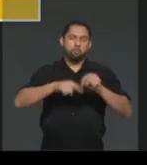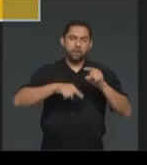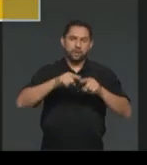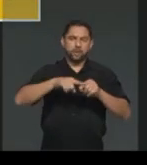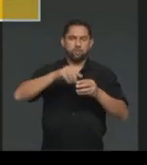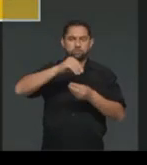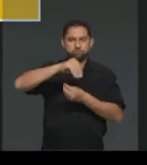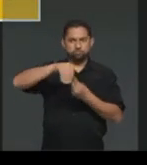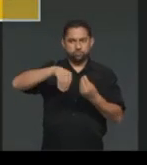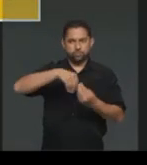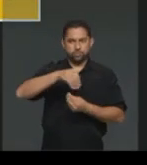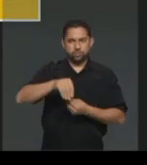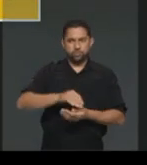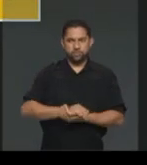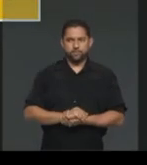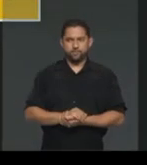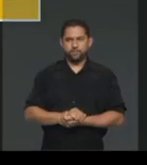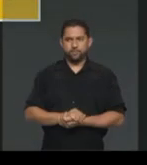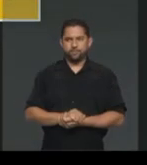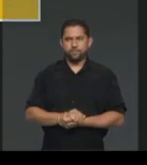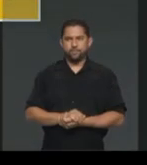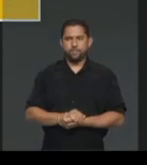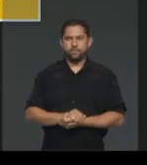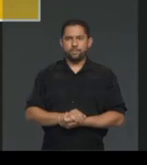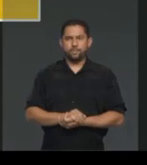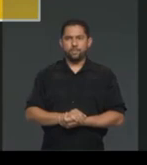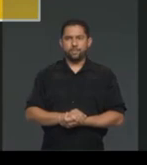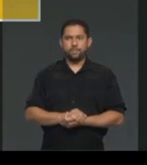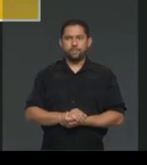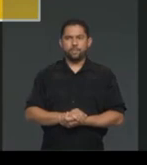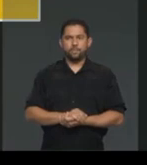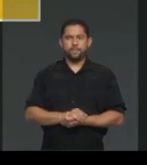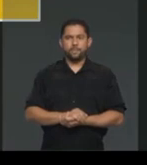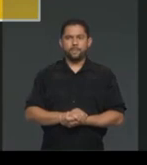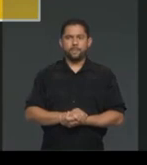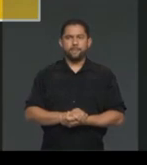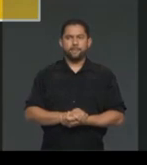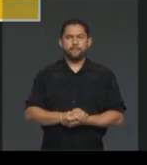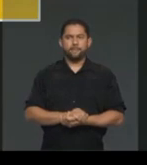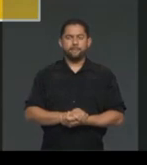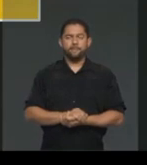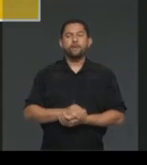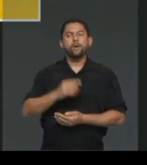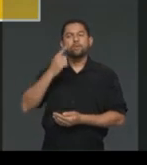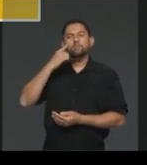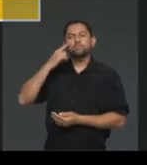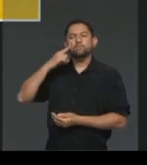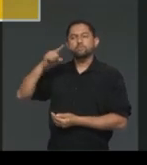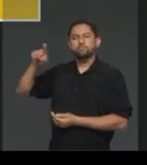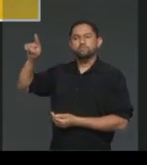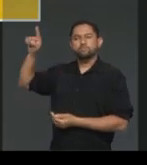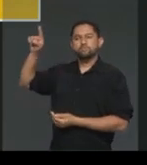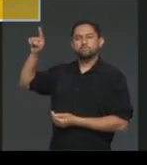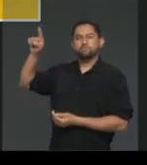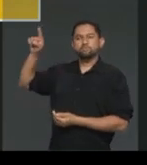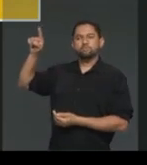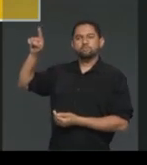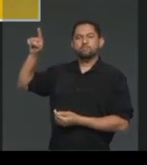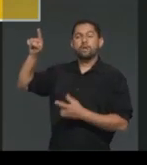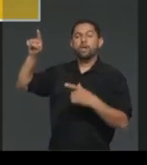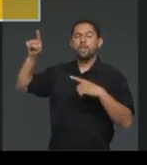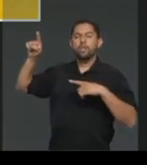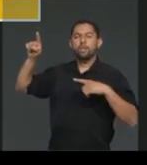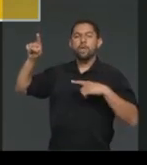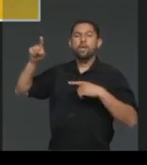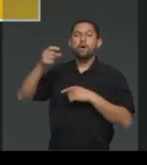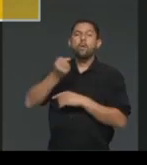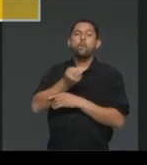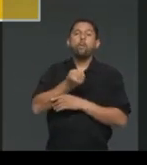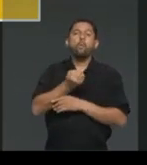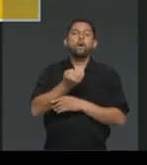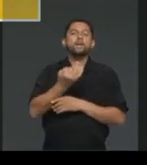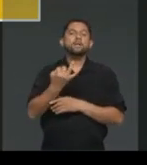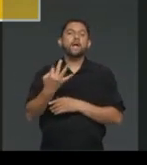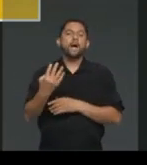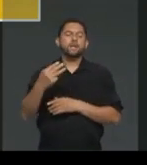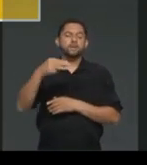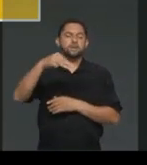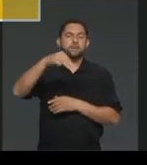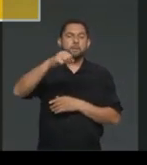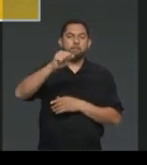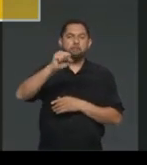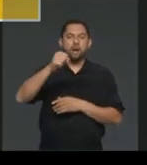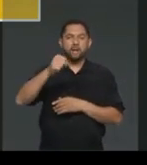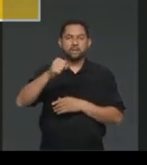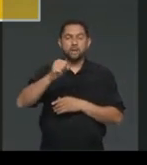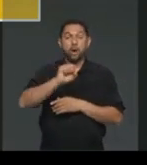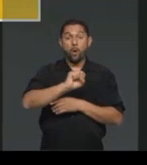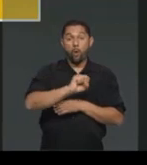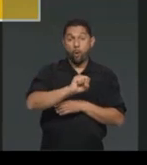concentração, ela vai conservar a quantidade de massa do meu soluto ou a quantidade de